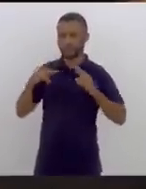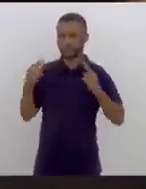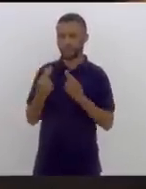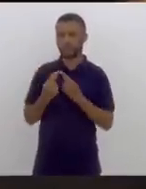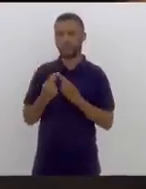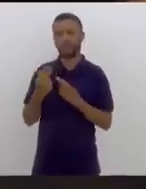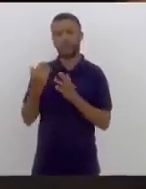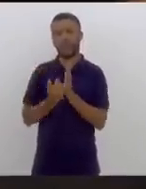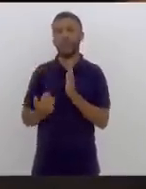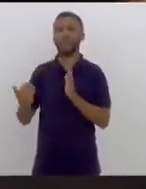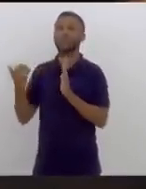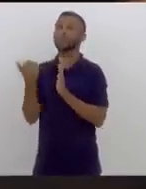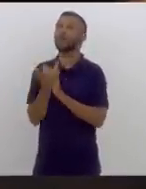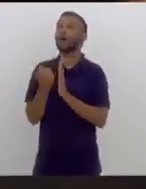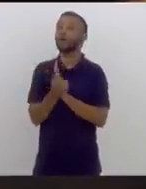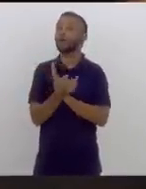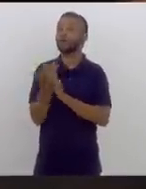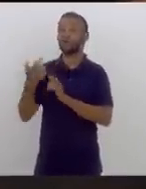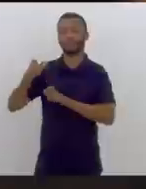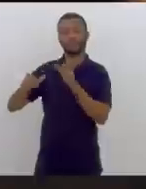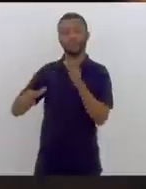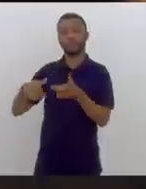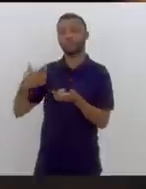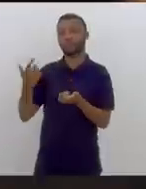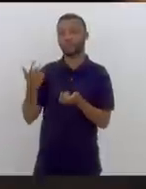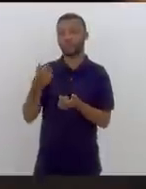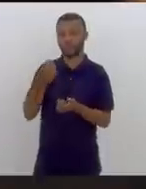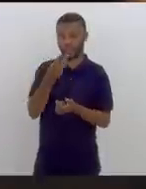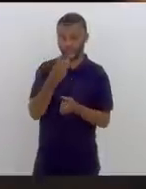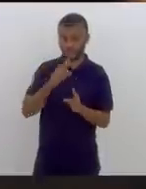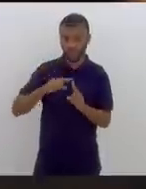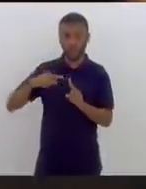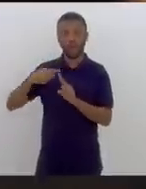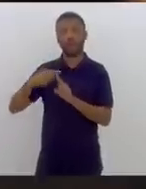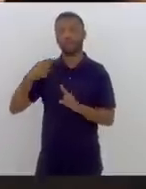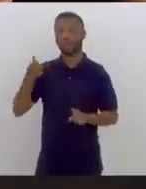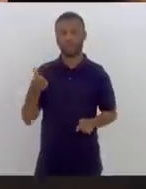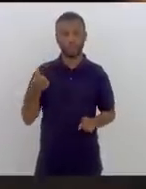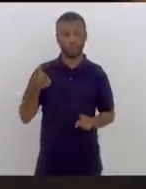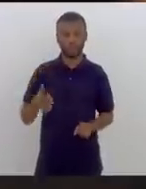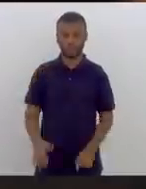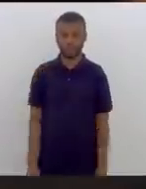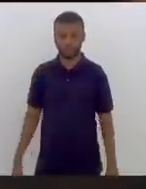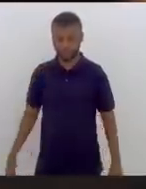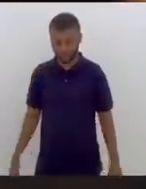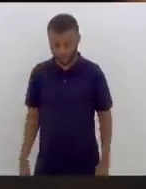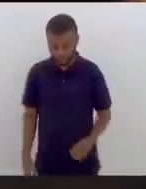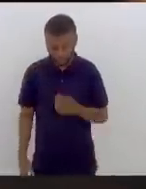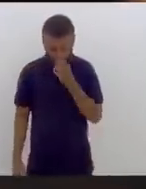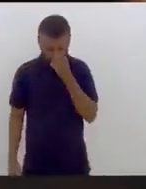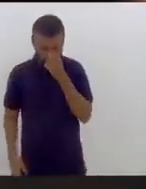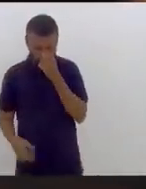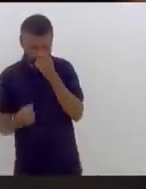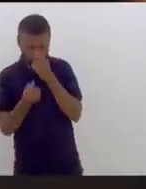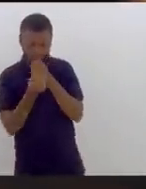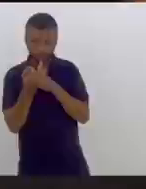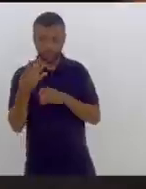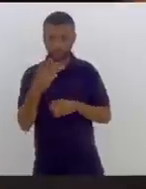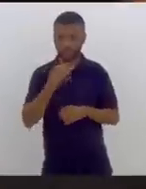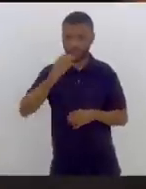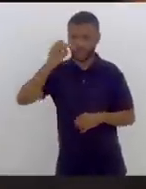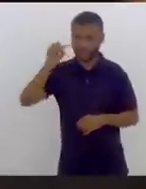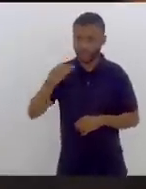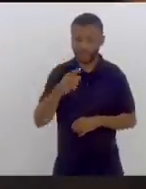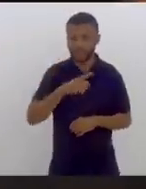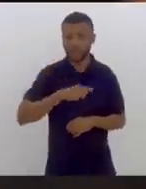ele aumentou o efetivo do carpad só comentou de três para seis pô nós somos uma corporação de mais de 40 mil se existe